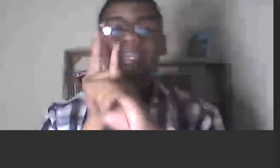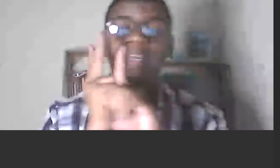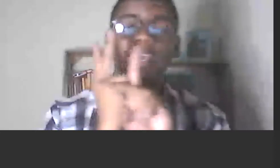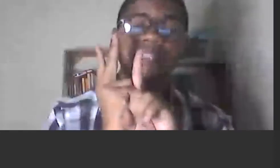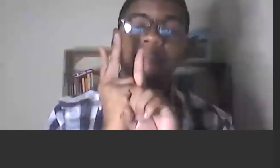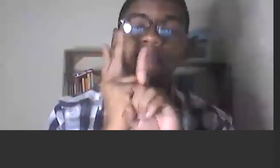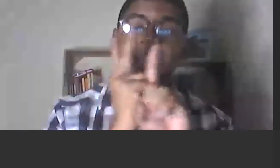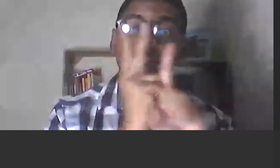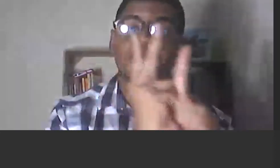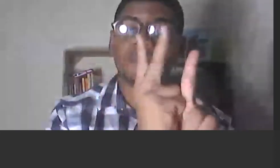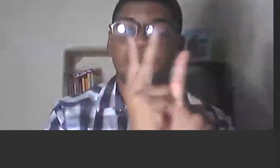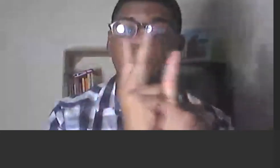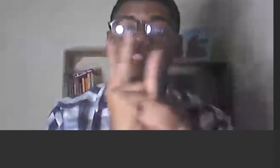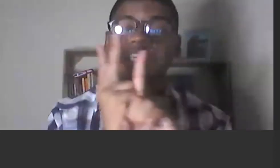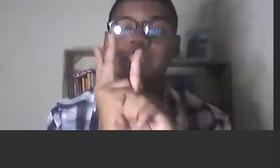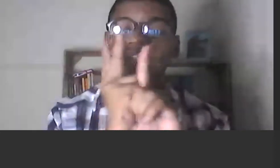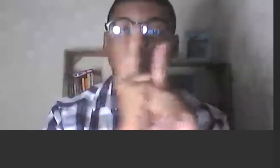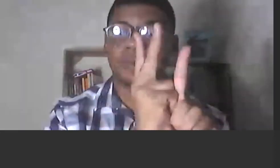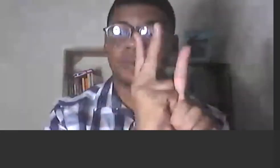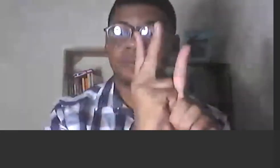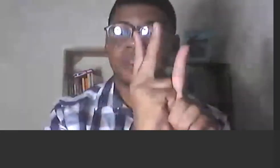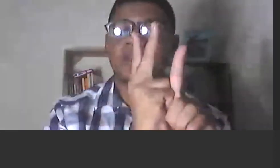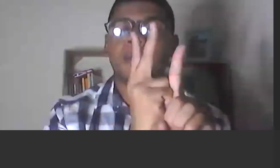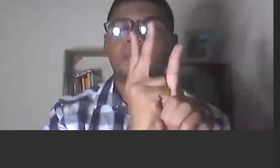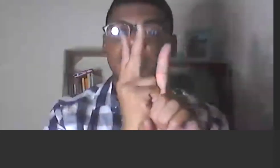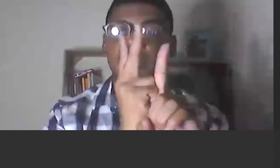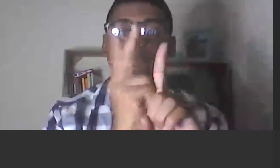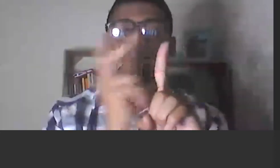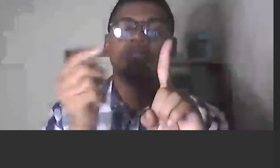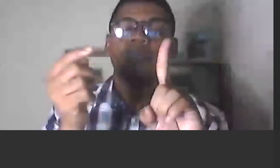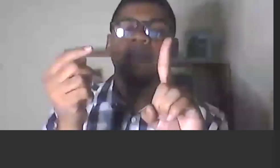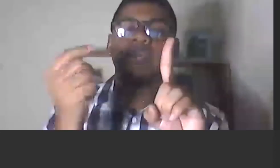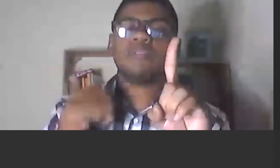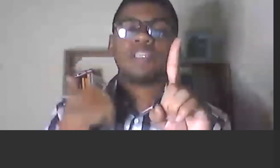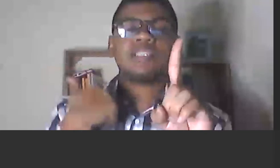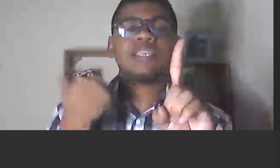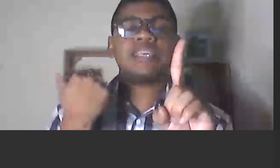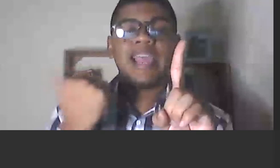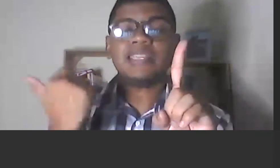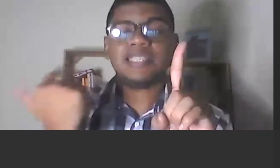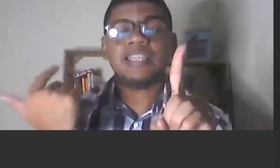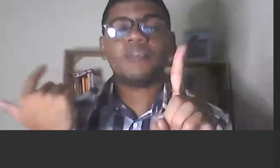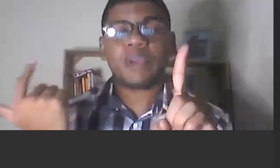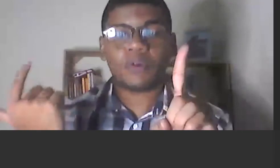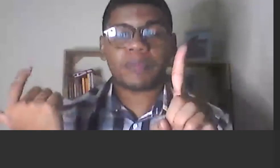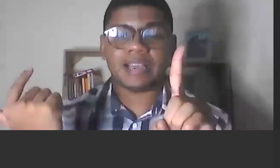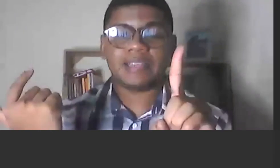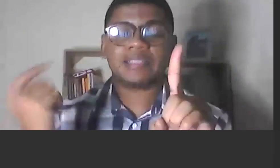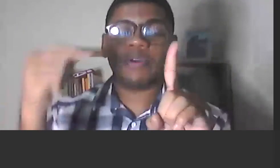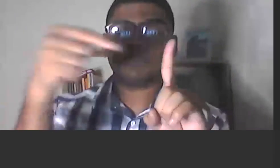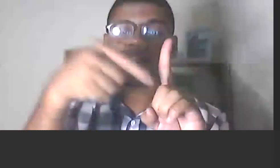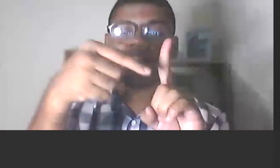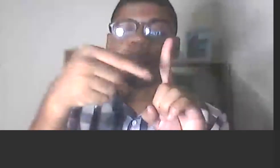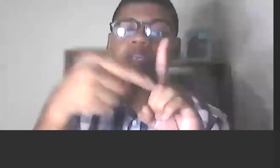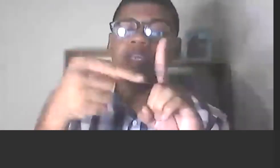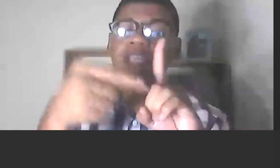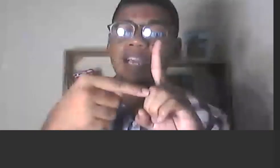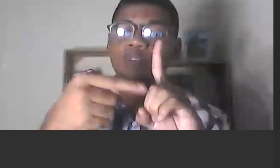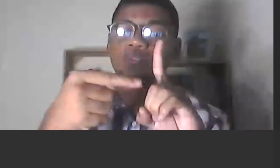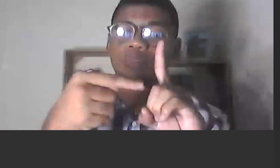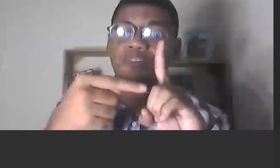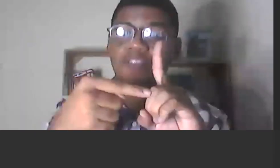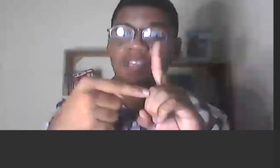E aí, esse também é um verbo direcional. Por quê? Eu disse que eles iriam me acompanhar. Então, eu sou sempre